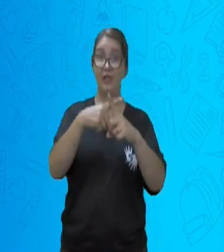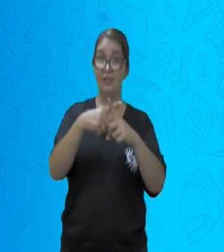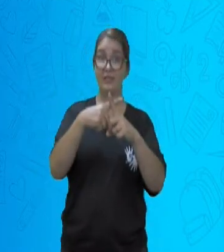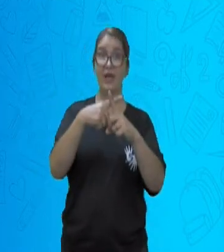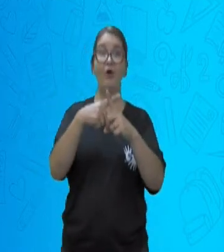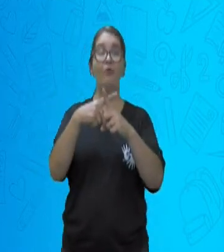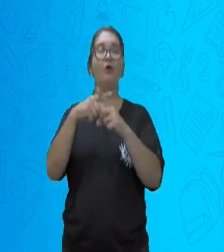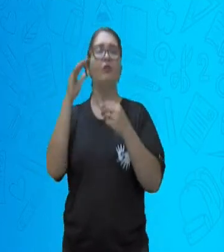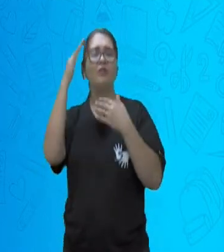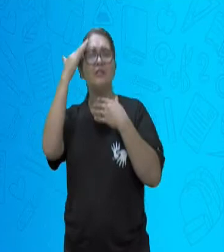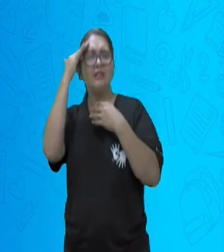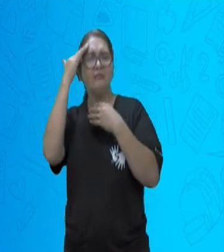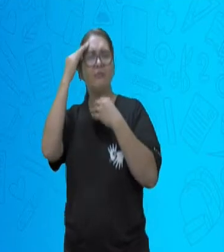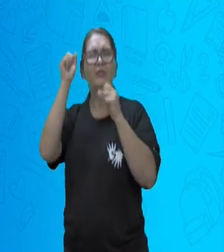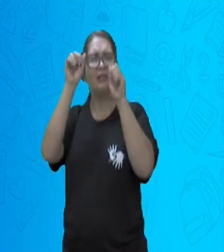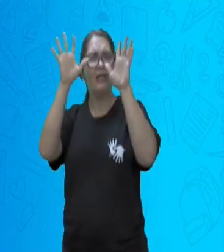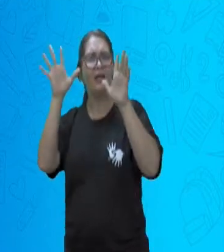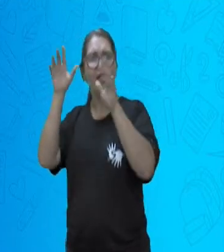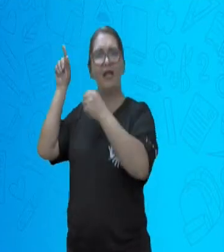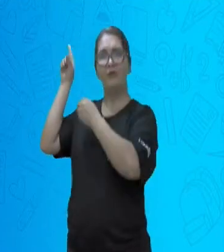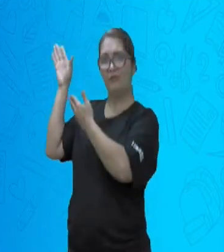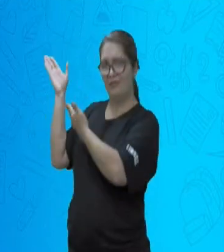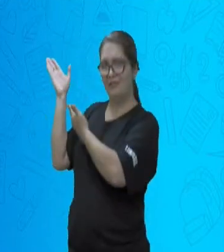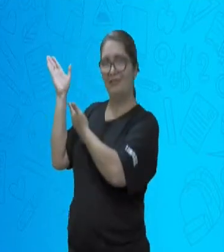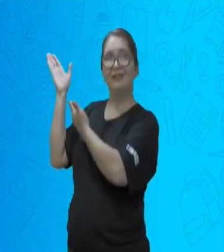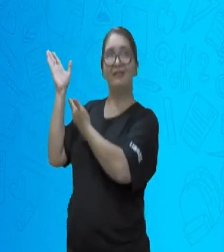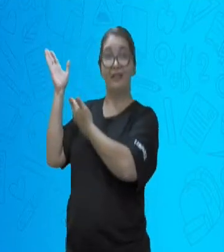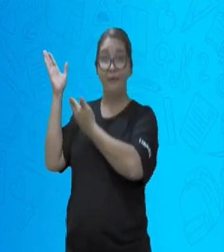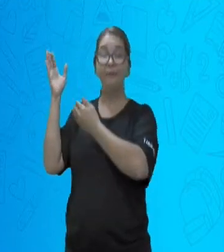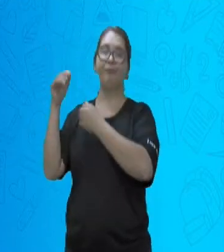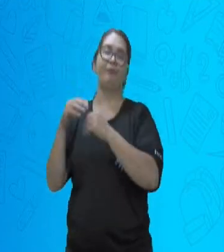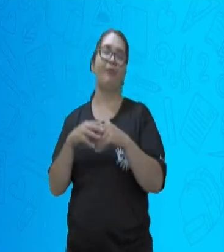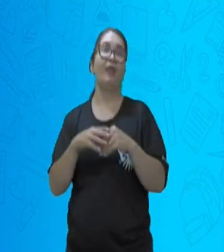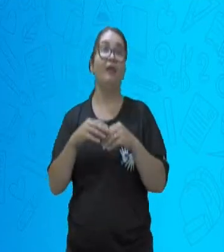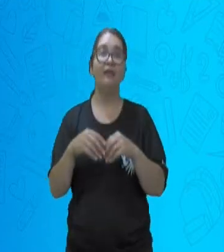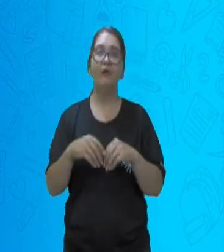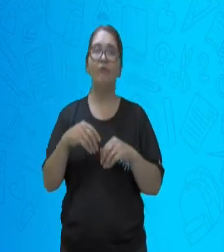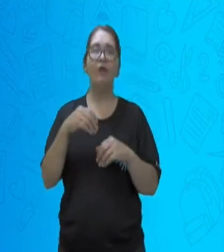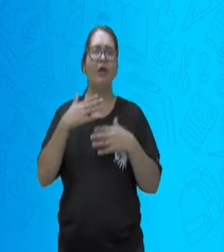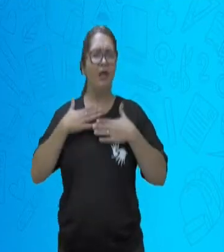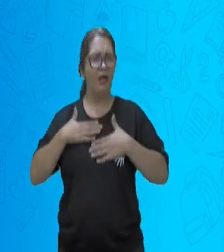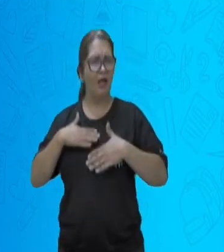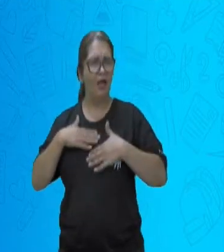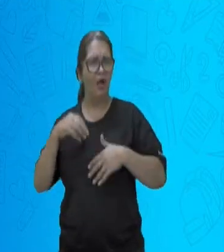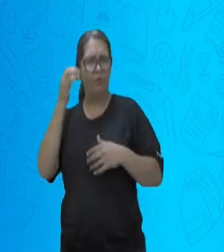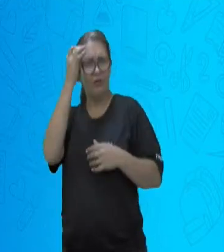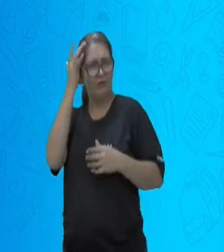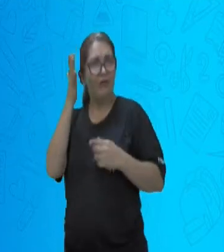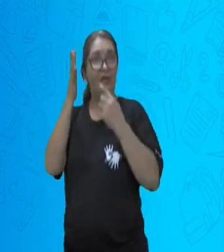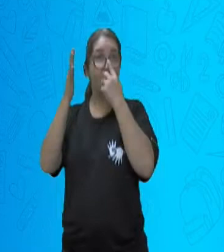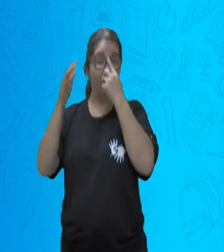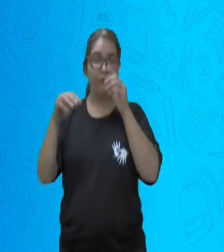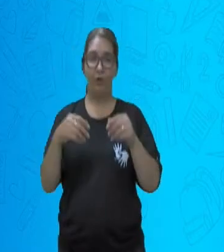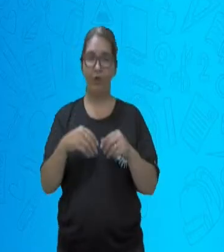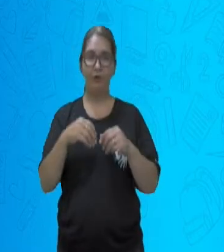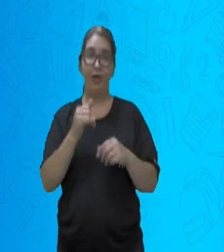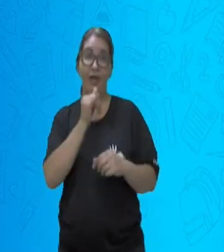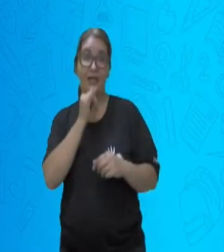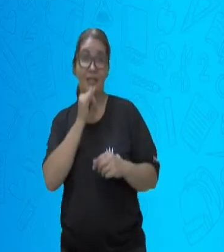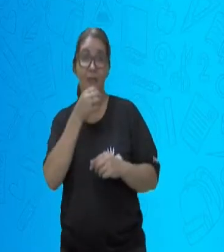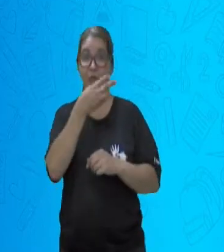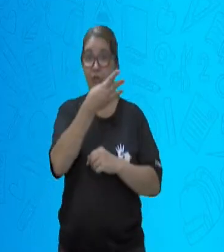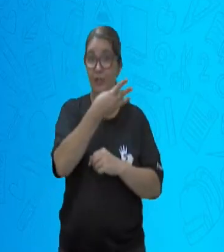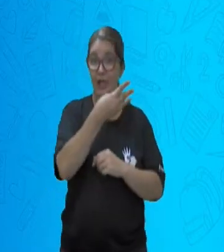gente acostuma, a gente dá conta de resolver sem problema. Olha, vamos pegar um exemplo. 3 vezes